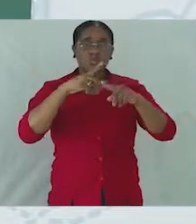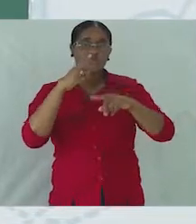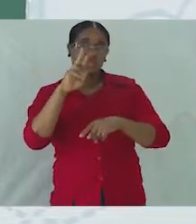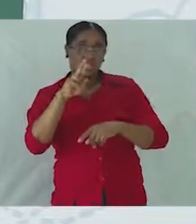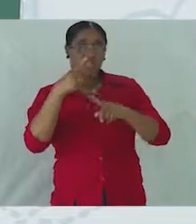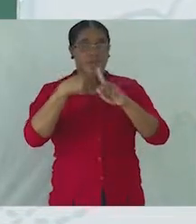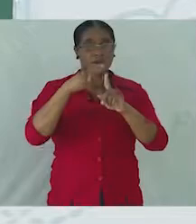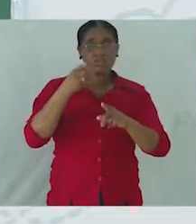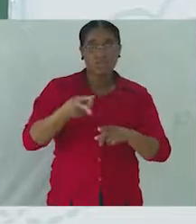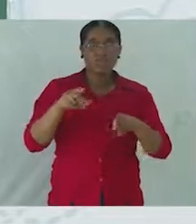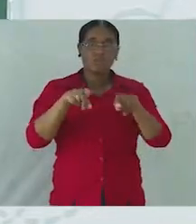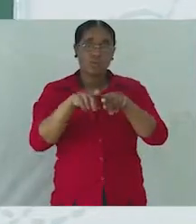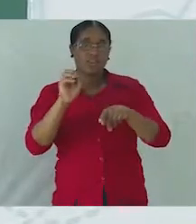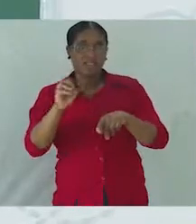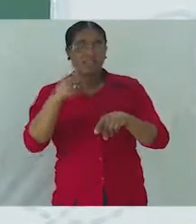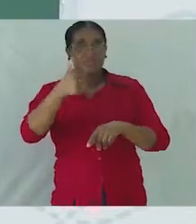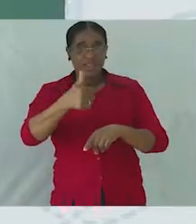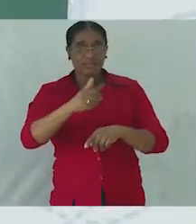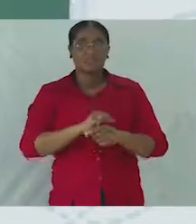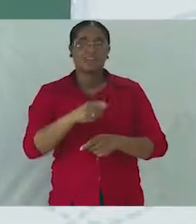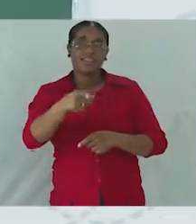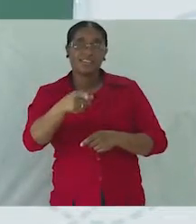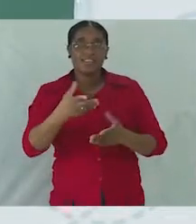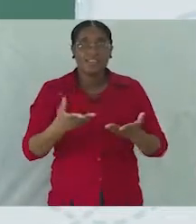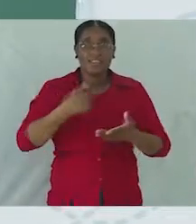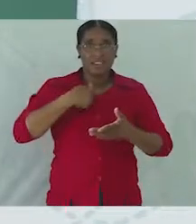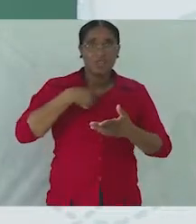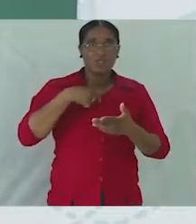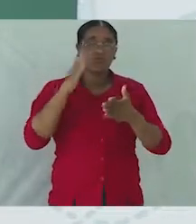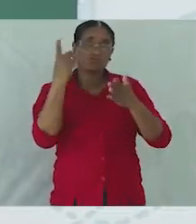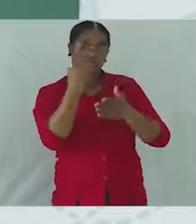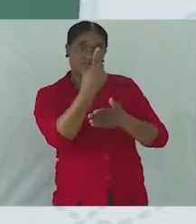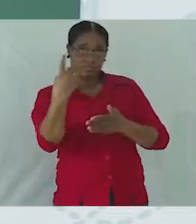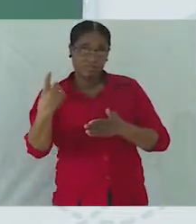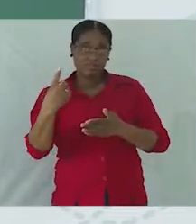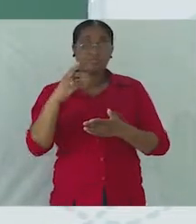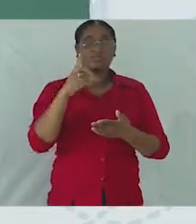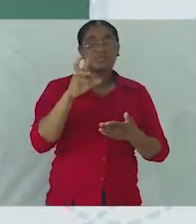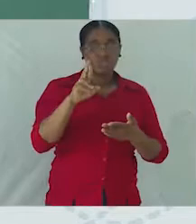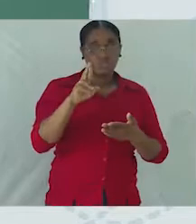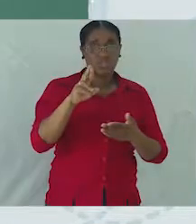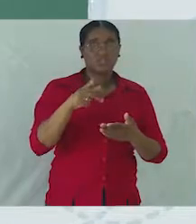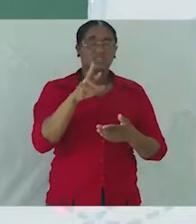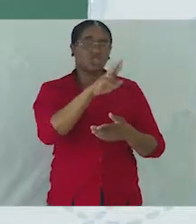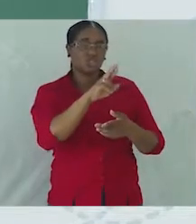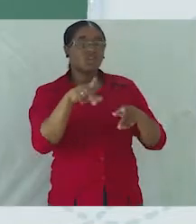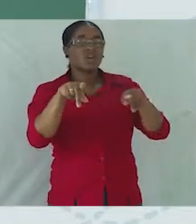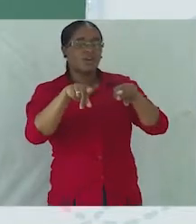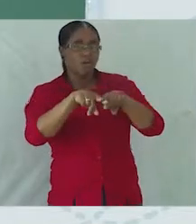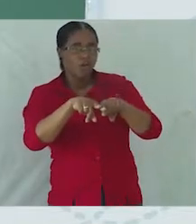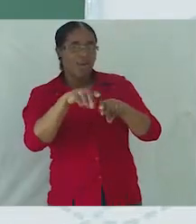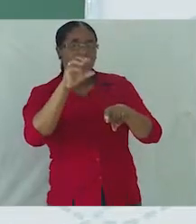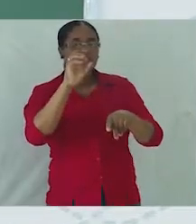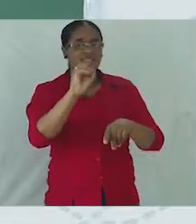9 é igual a zero. Certo? Aqui eu vou isolar a incógnita. X é igual a 0